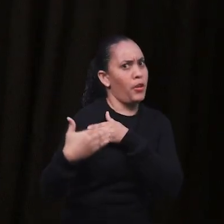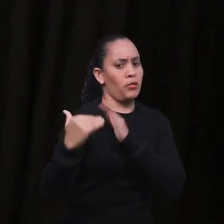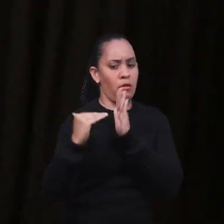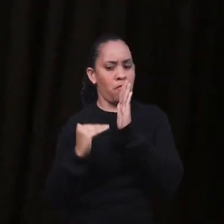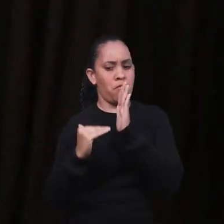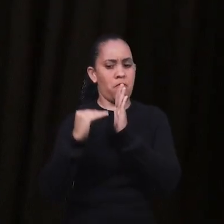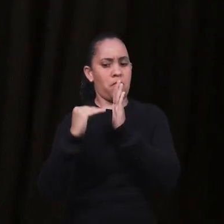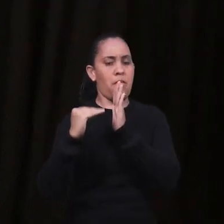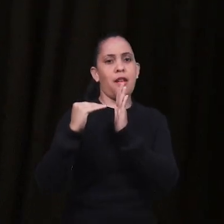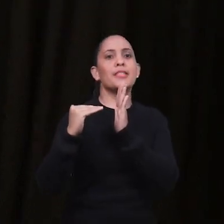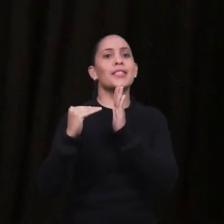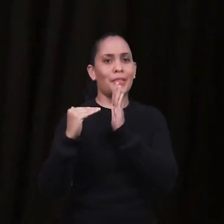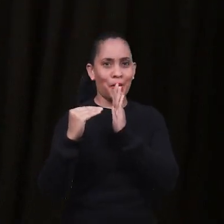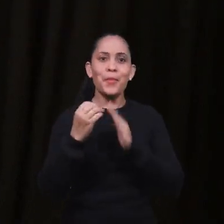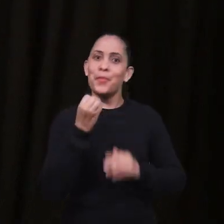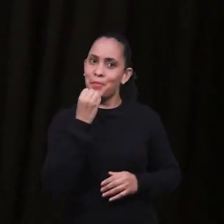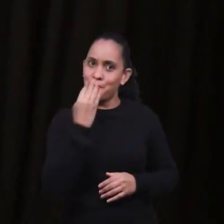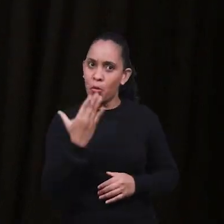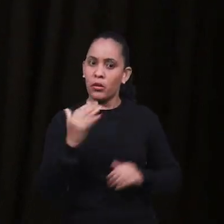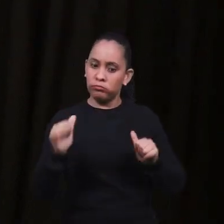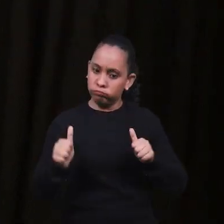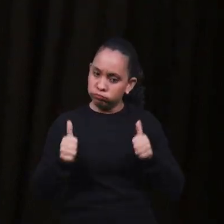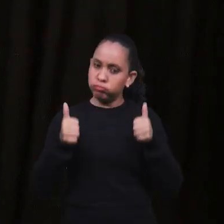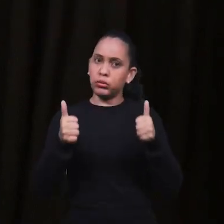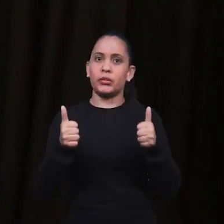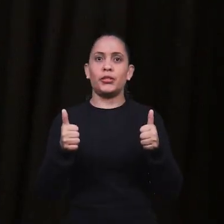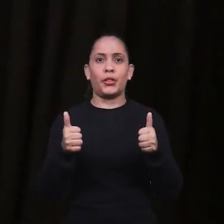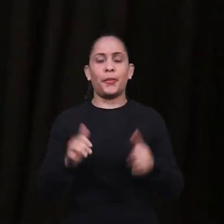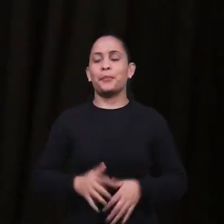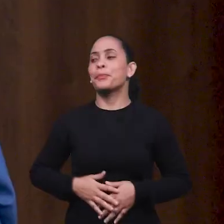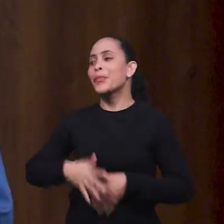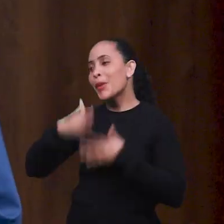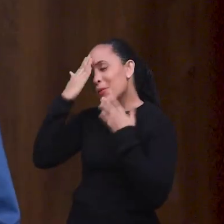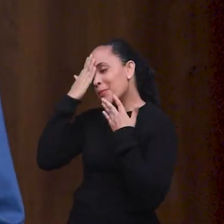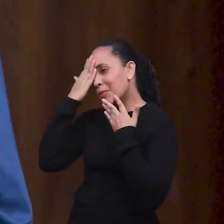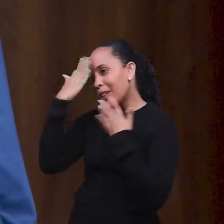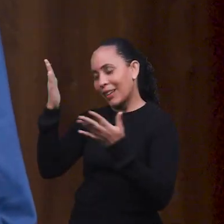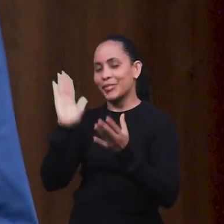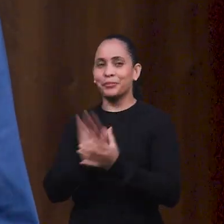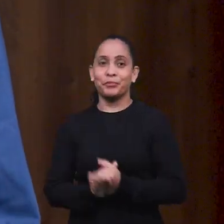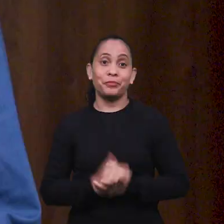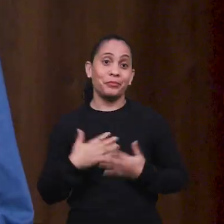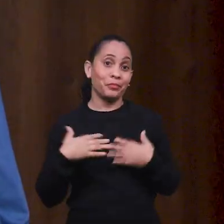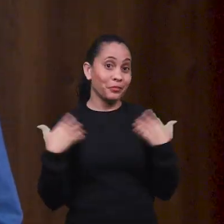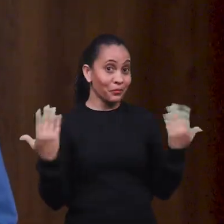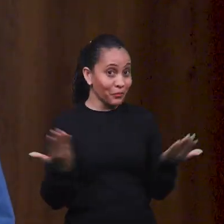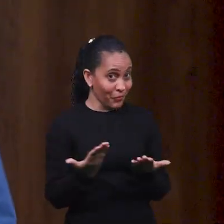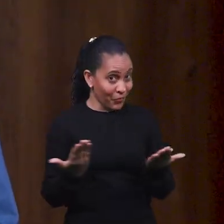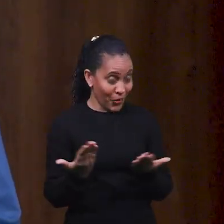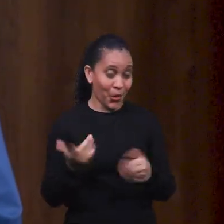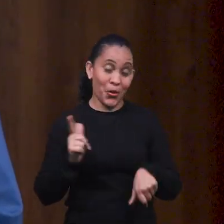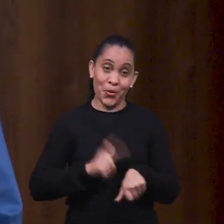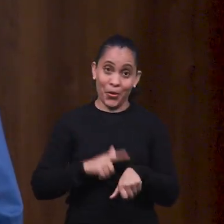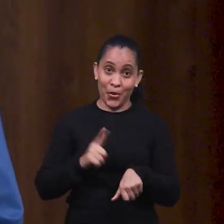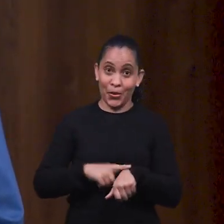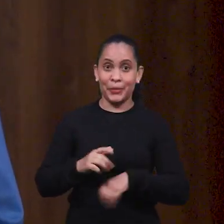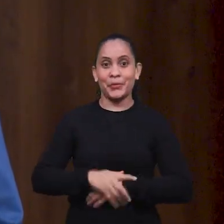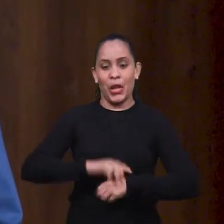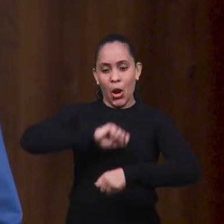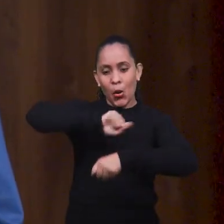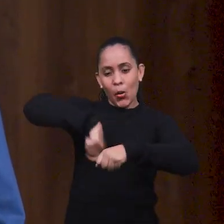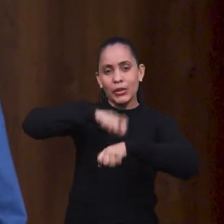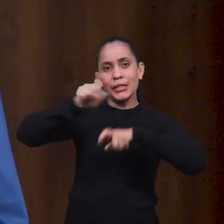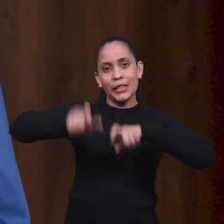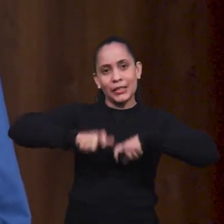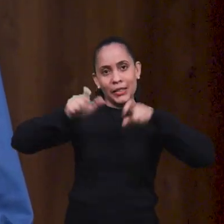anos, margens boas, margens positivas. Obrigado pela reportagem. Chegou a hora do